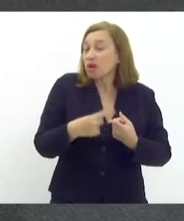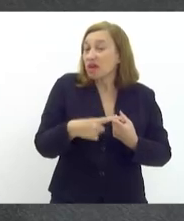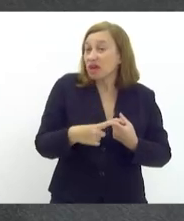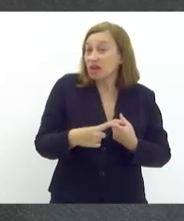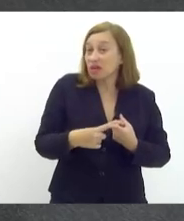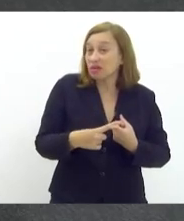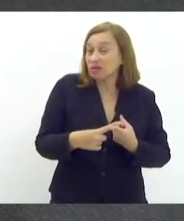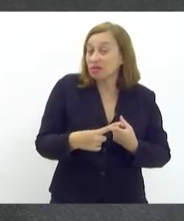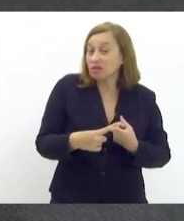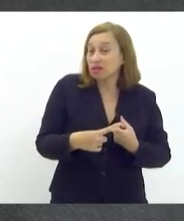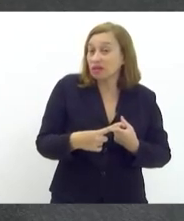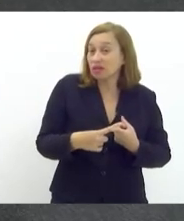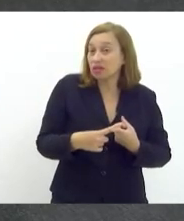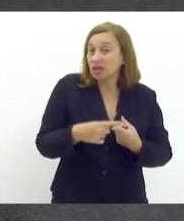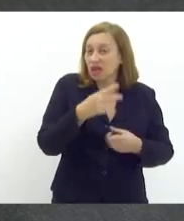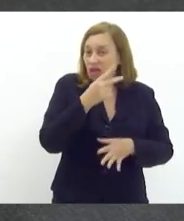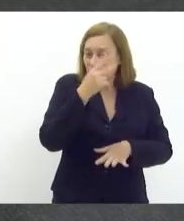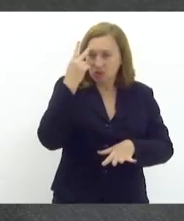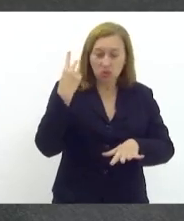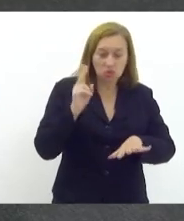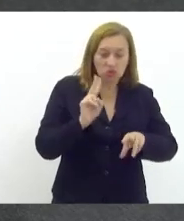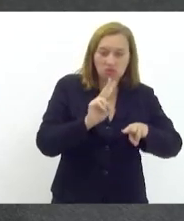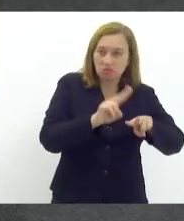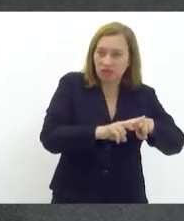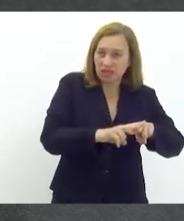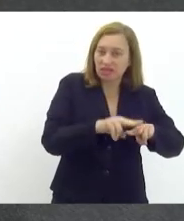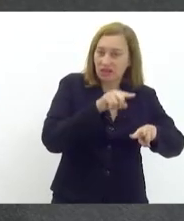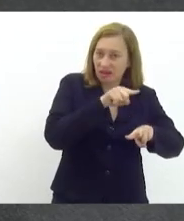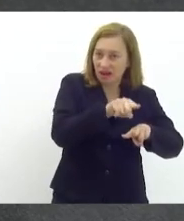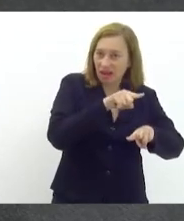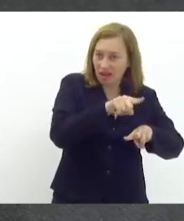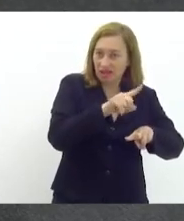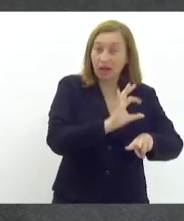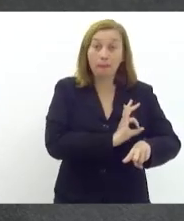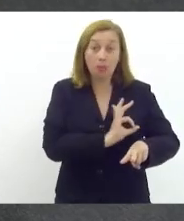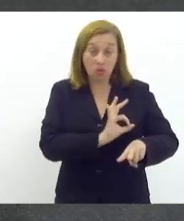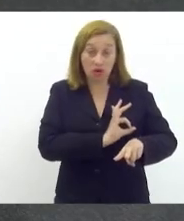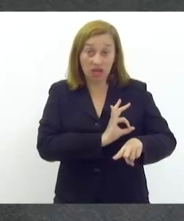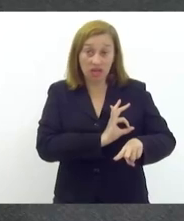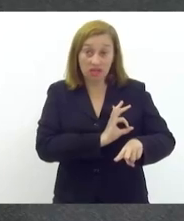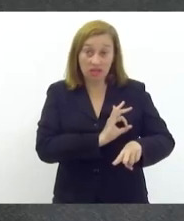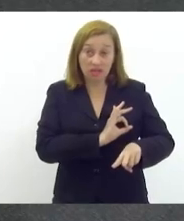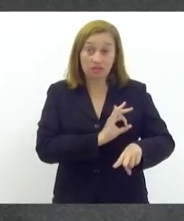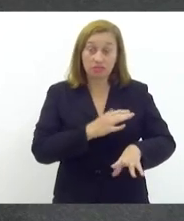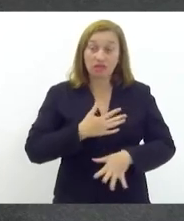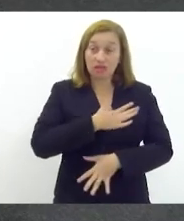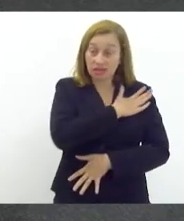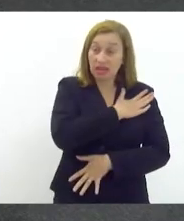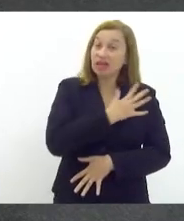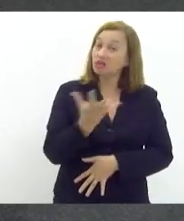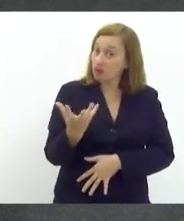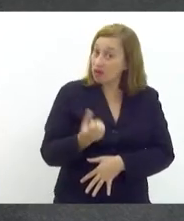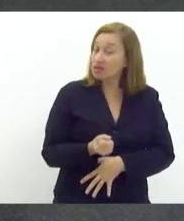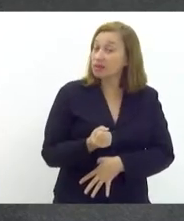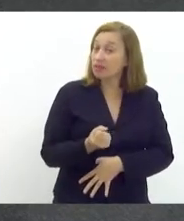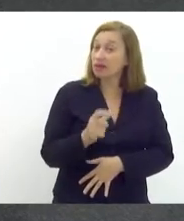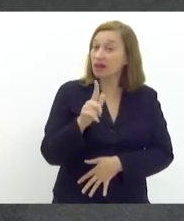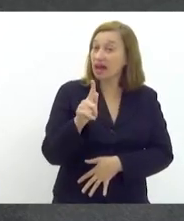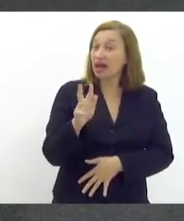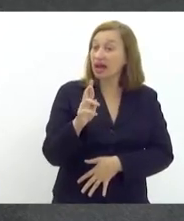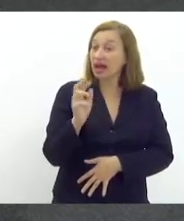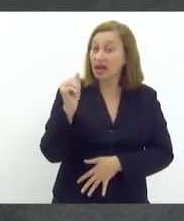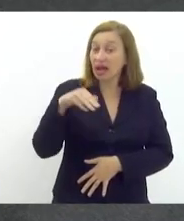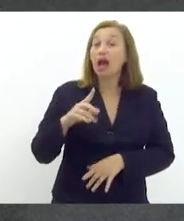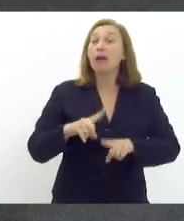da Polícia Militar estão recebendo a grana uma mulher cujo marido né